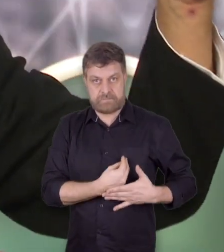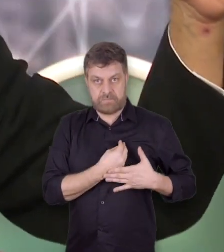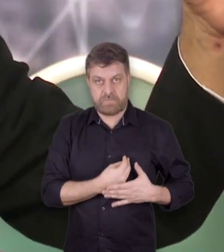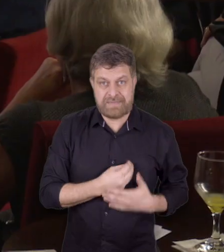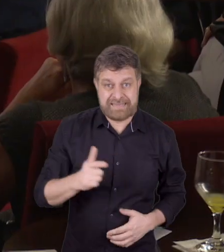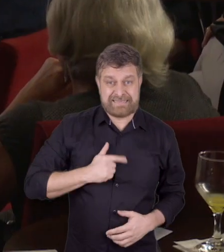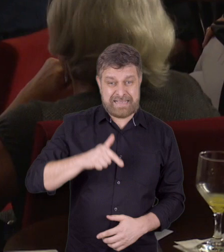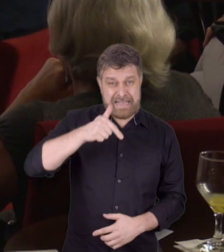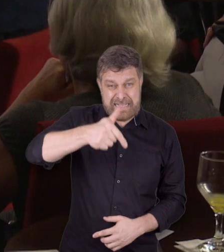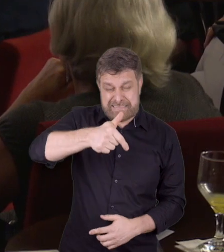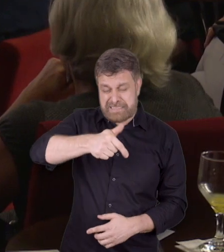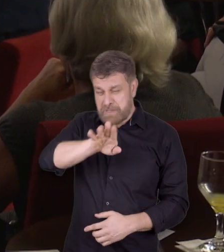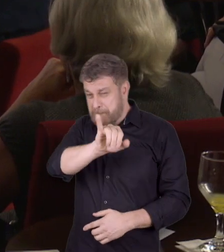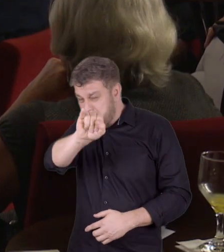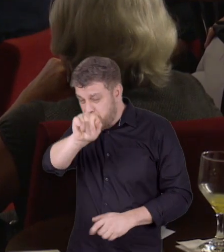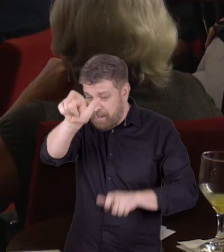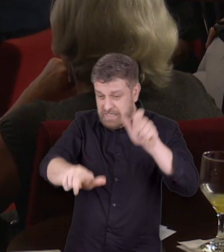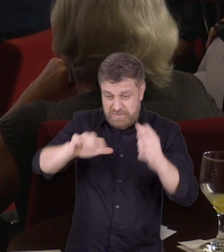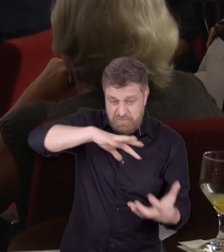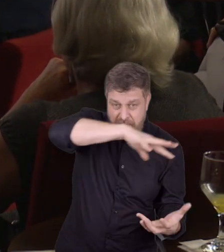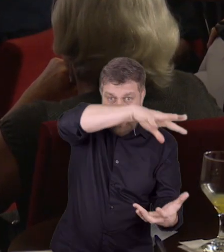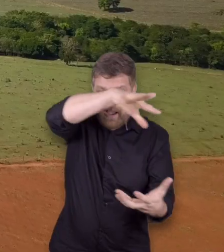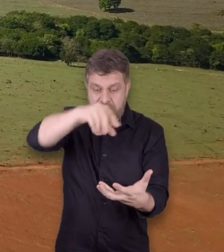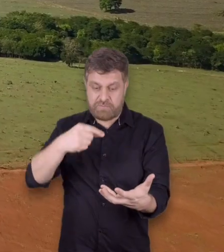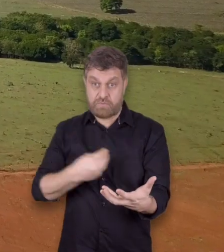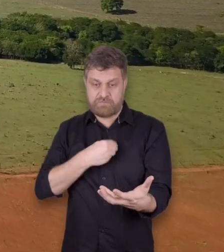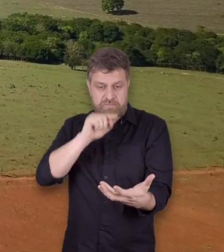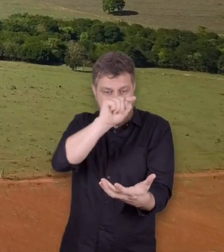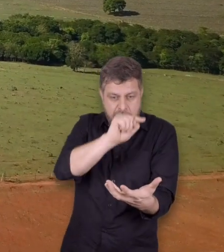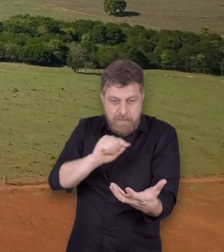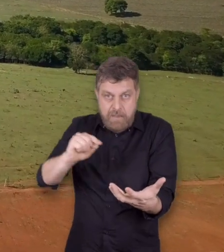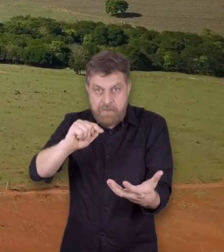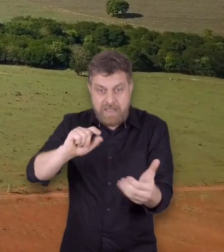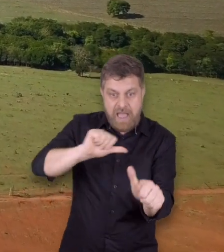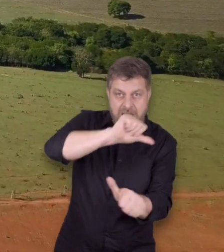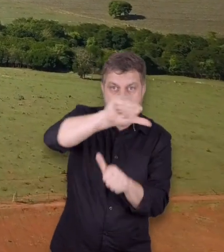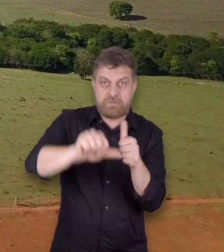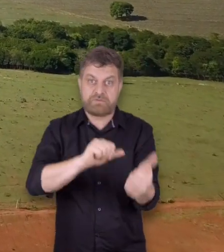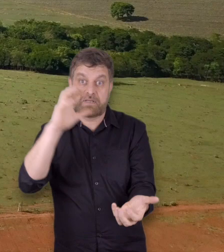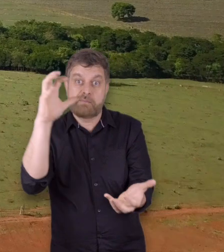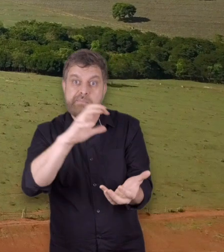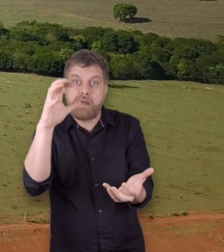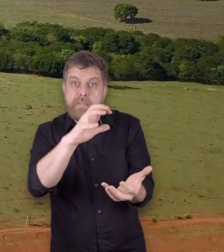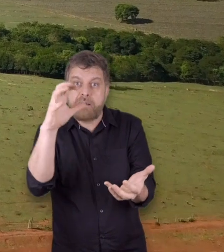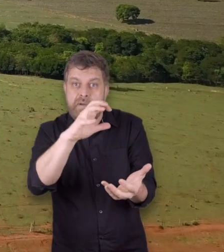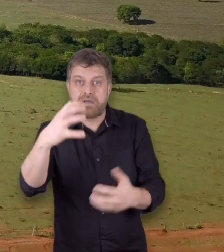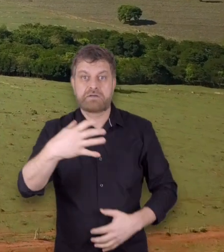dos 7,5 bilhões de pessoas hoje, afeta o mundo natural de uma